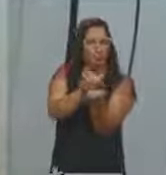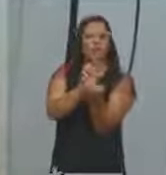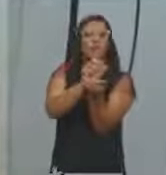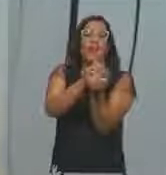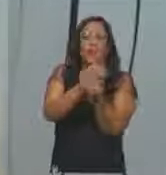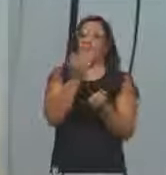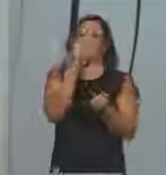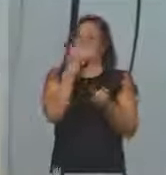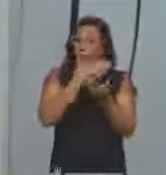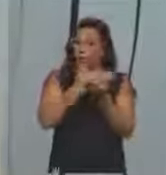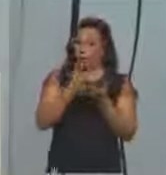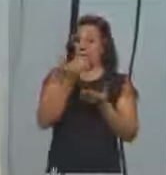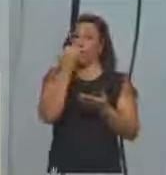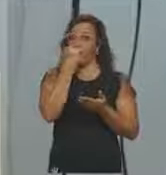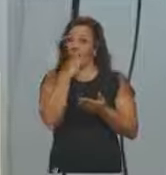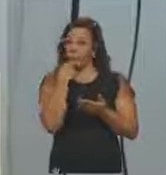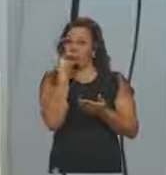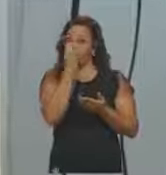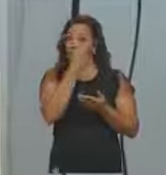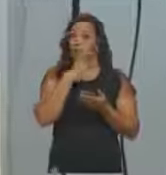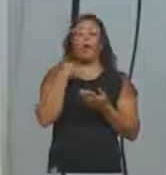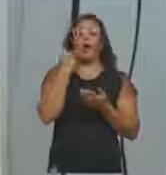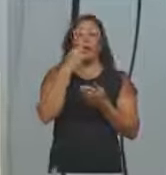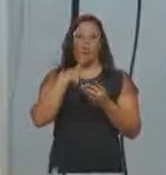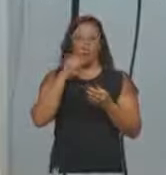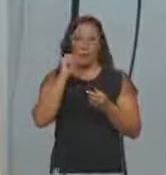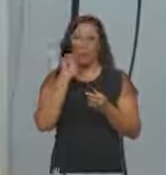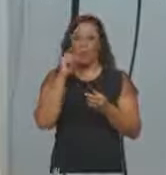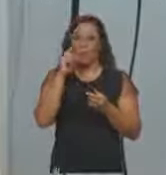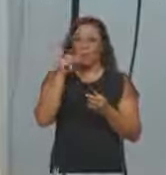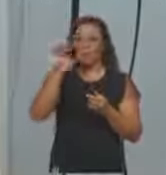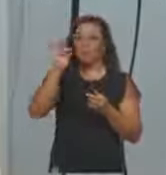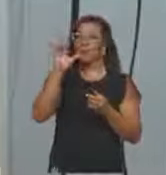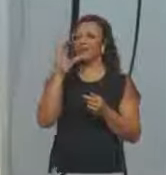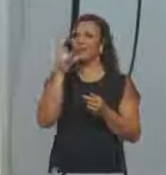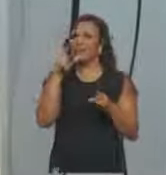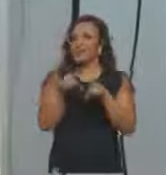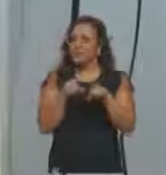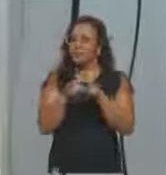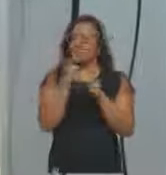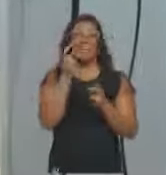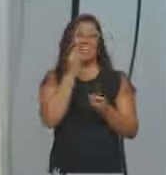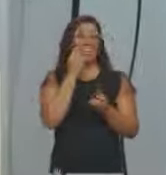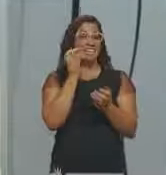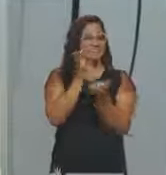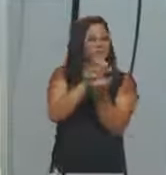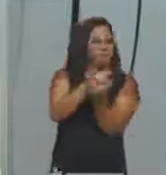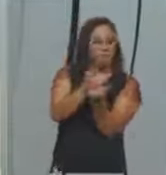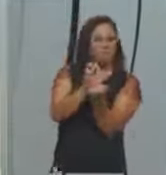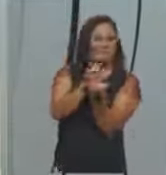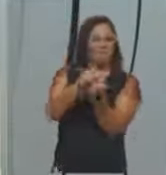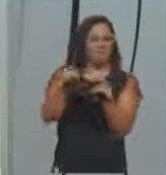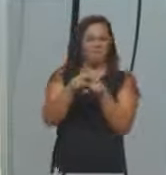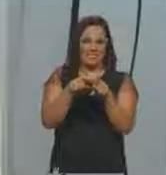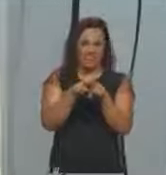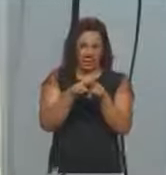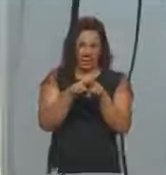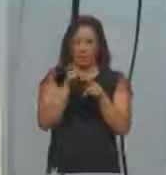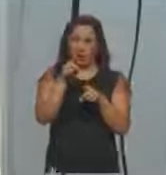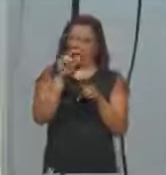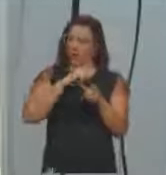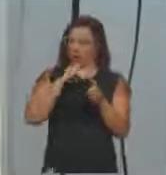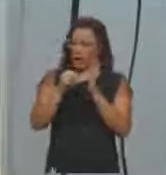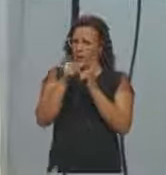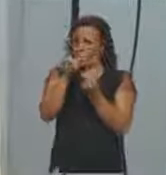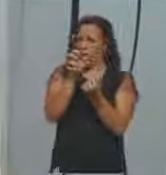ocorre na boca pela ação da língua, da saliva, dos dentes. Ocorrendo a digestão, a